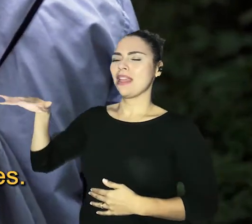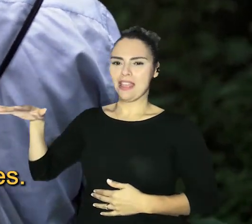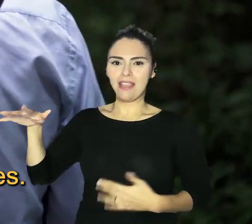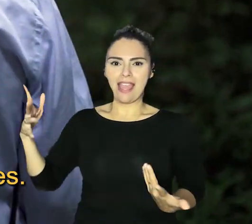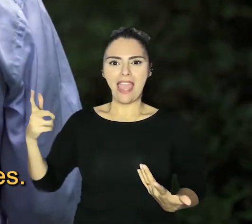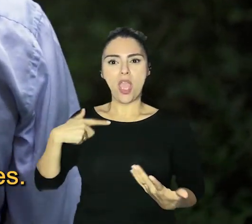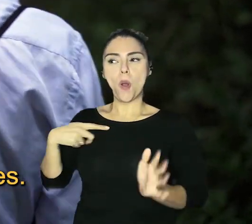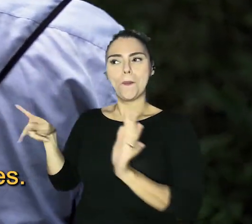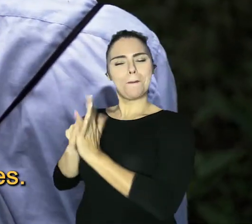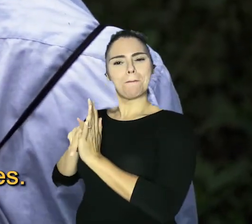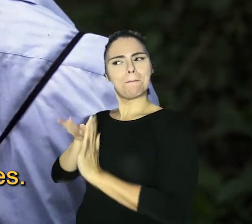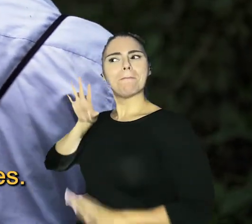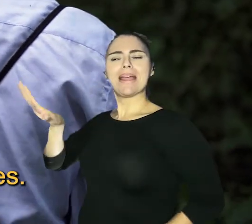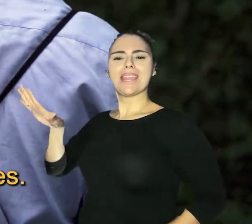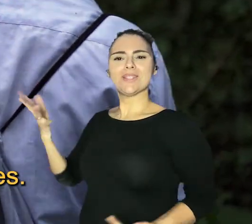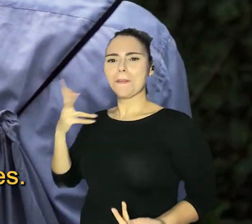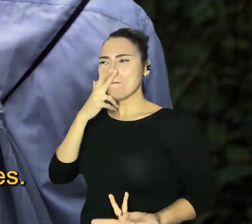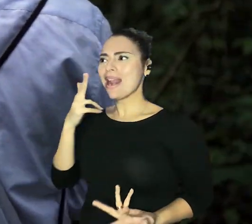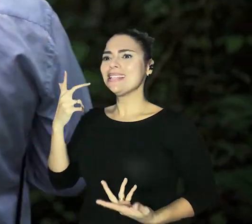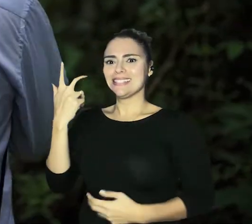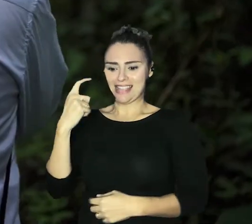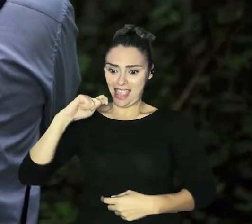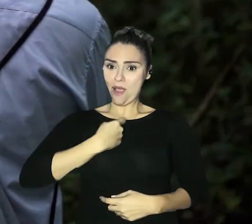todo. Aqui eu me sinto como se eu fosse uma dessas árvores.